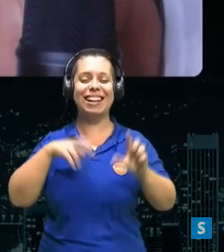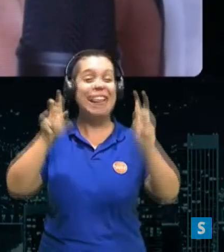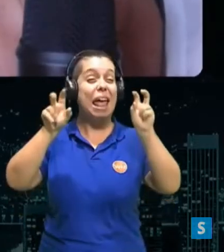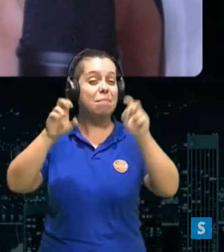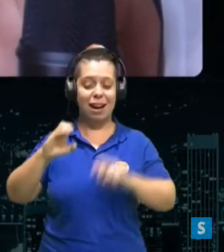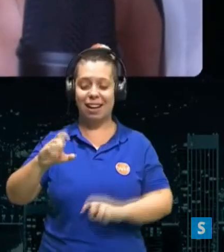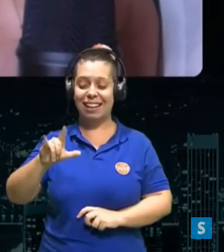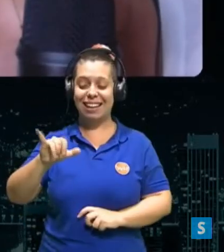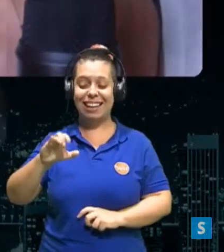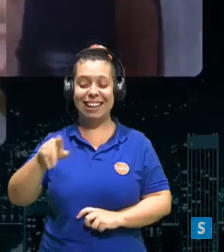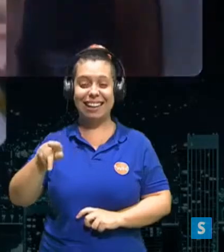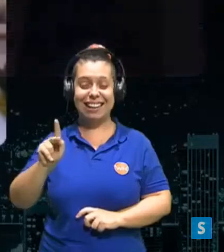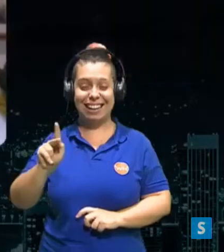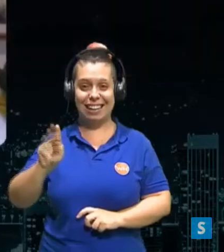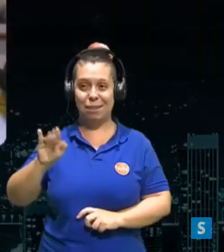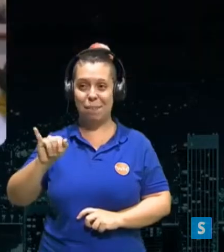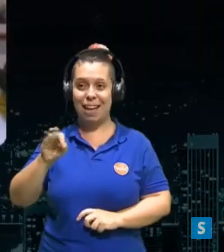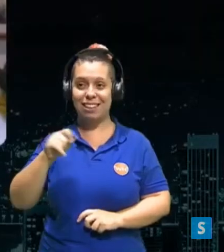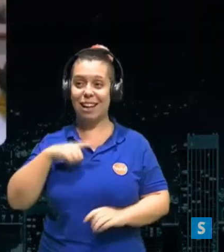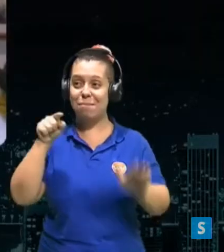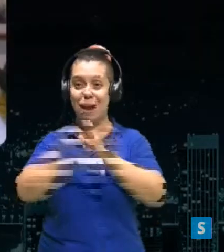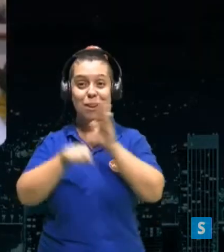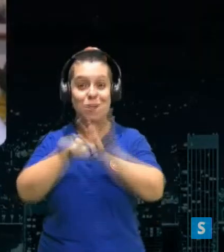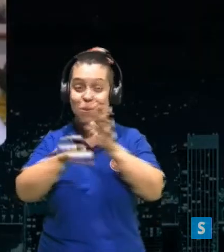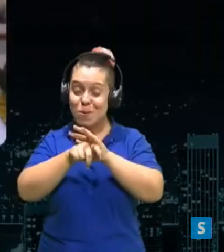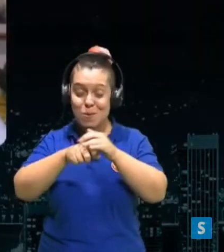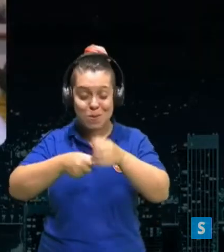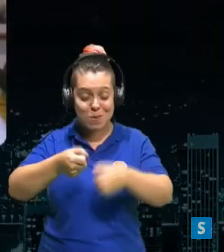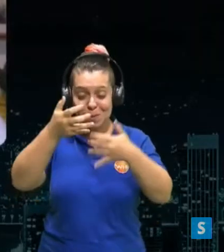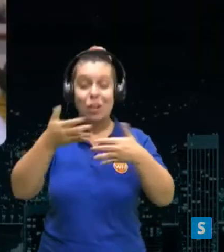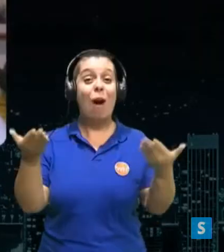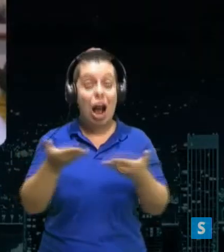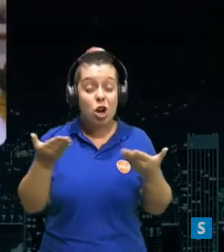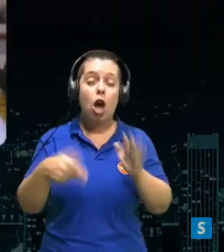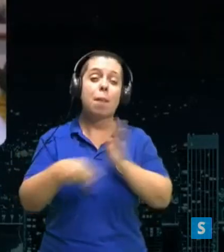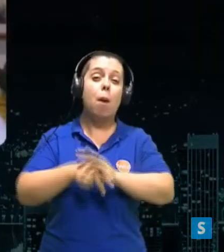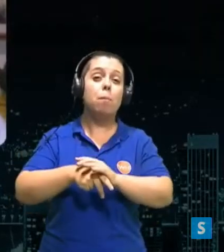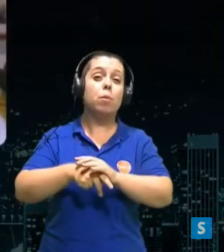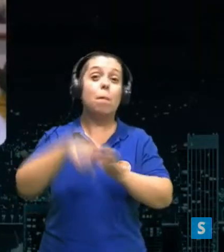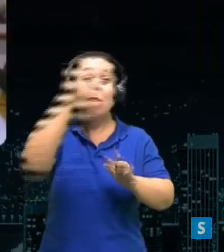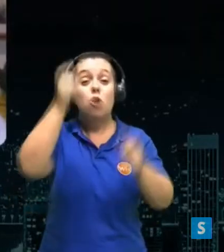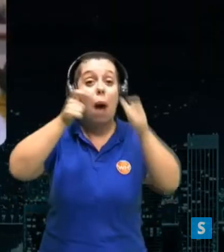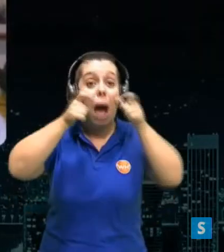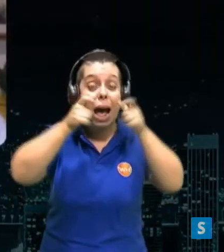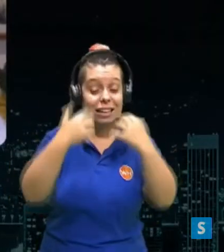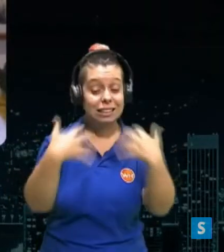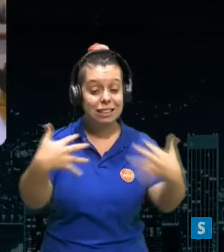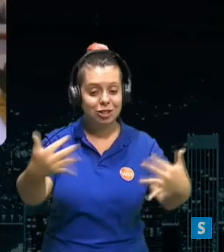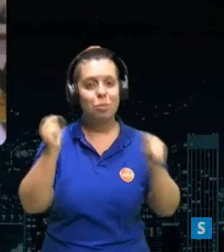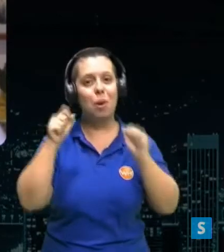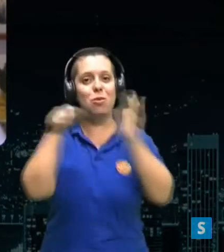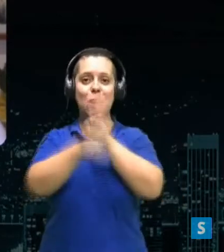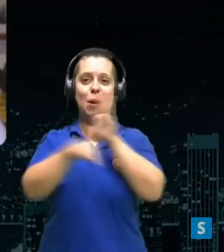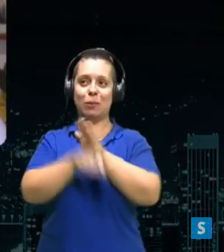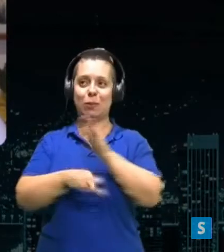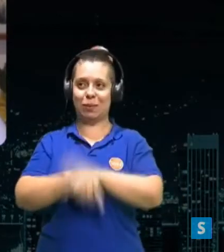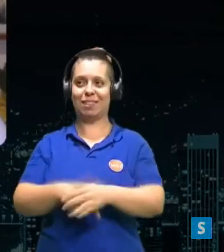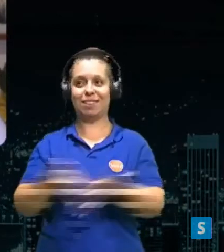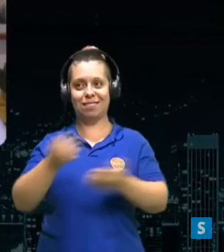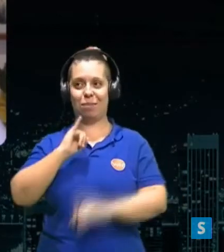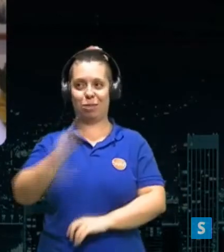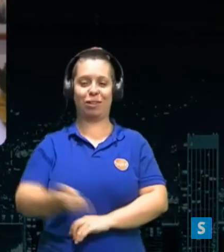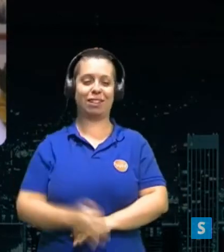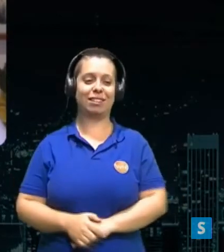Então agora temos um espaço onde o público pode fazer perguntas para vocês do que vocês tavam falando aqui então